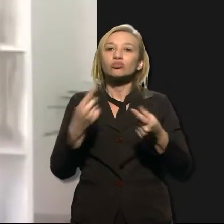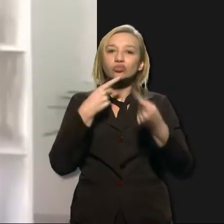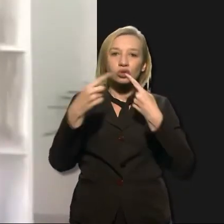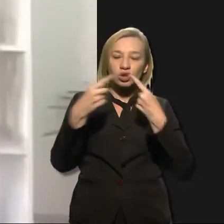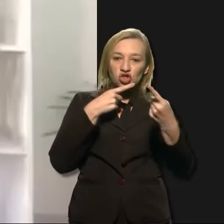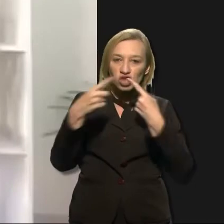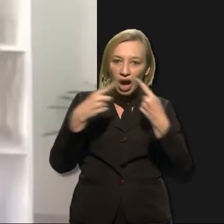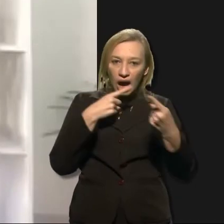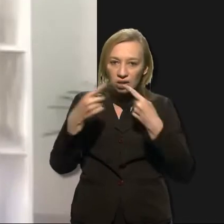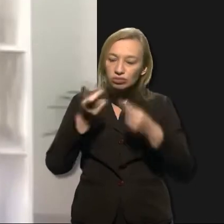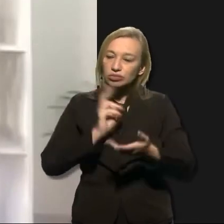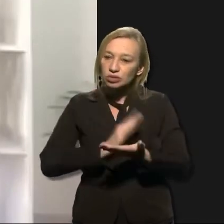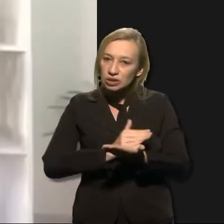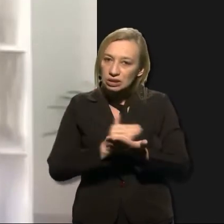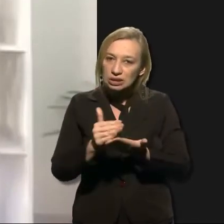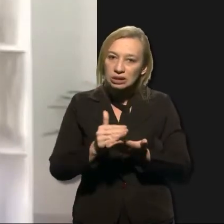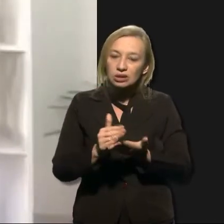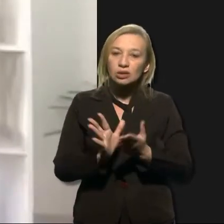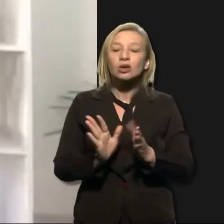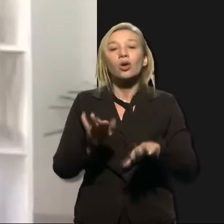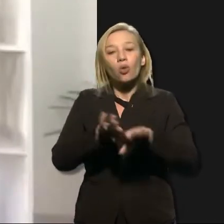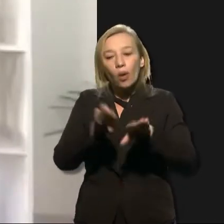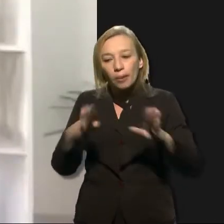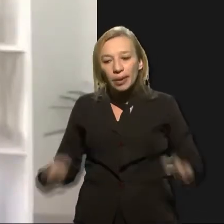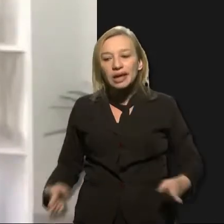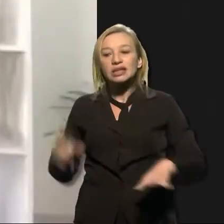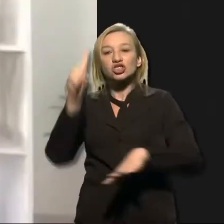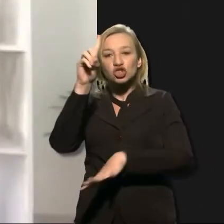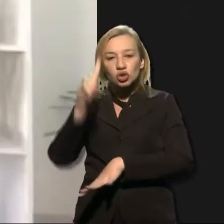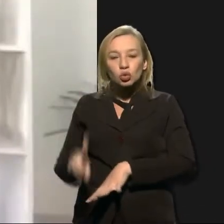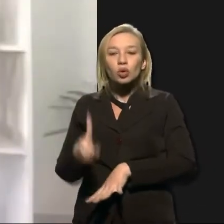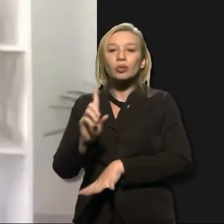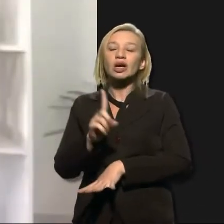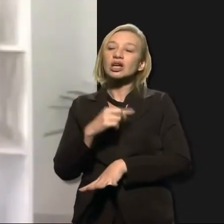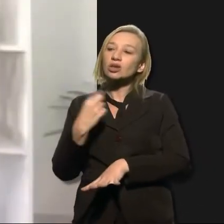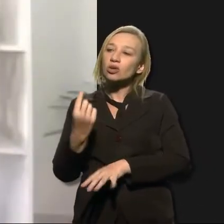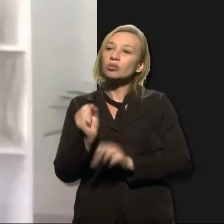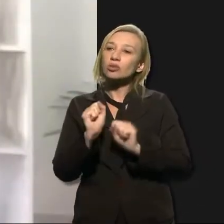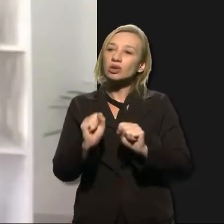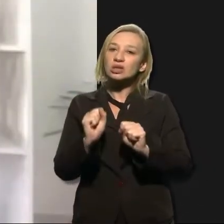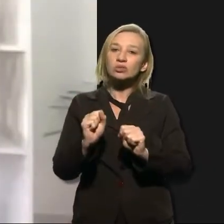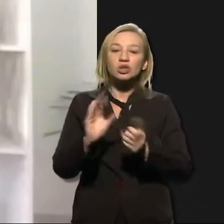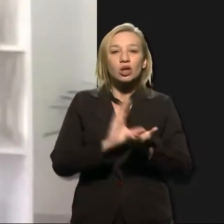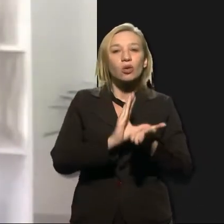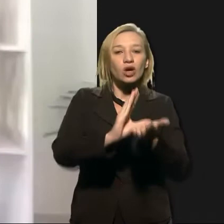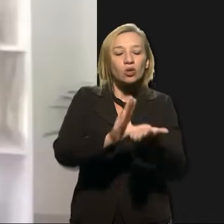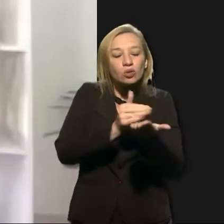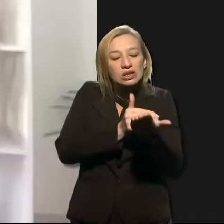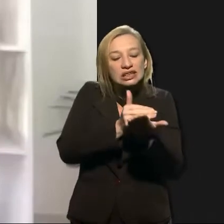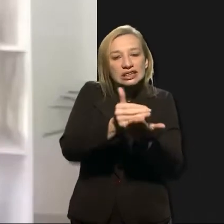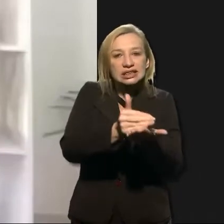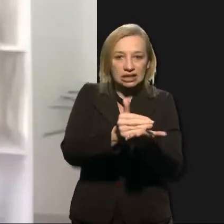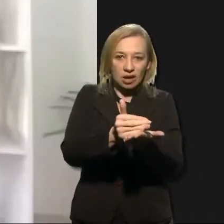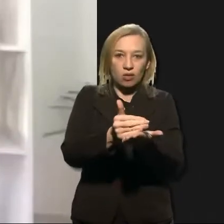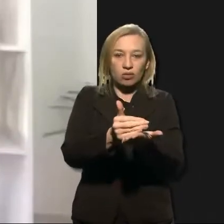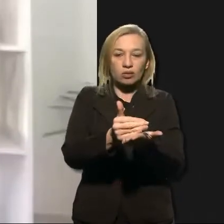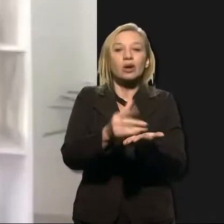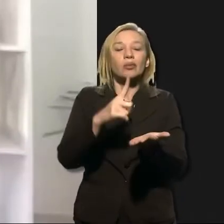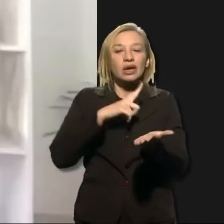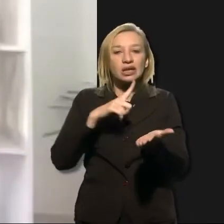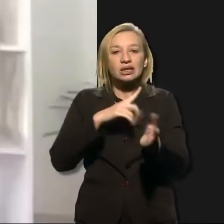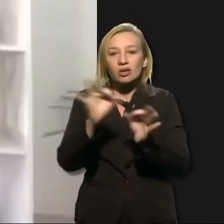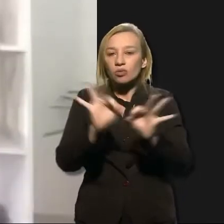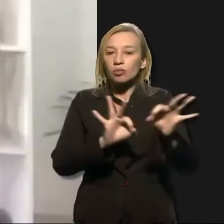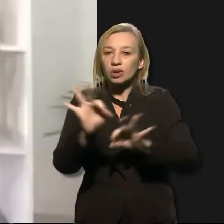né? Então, a gente está com um diálogo ainda com a mesa diretora para que a gente possa ter